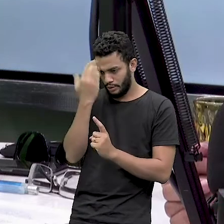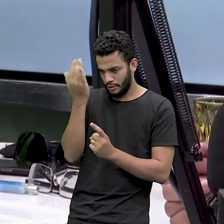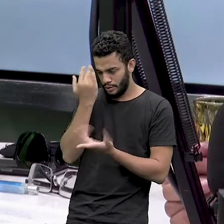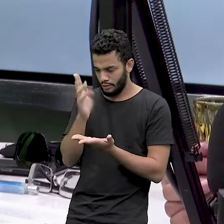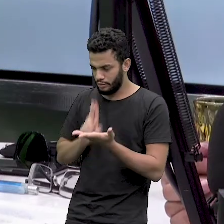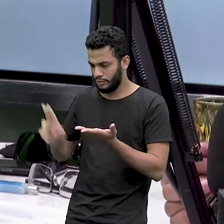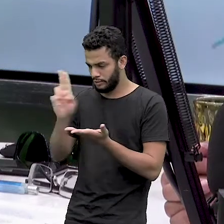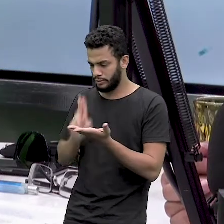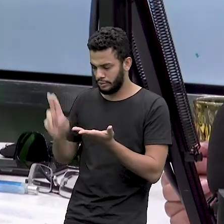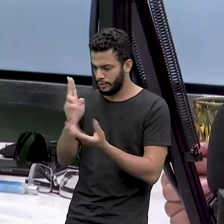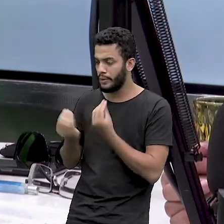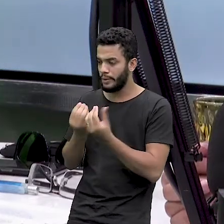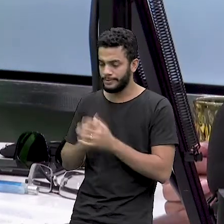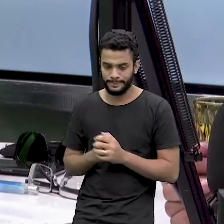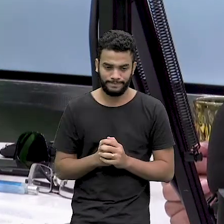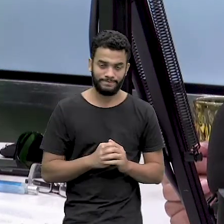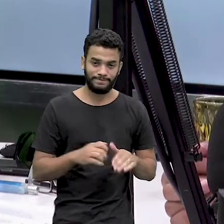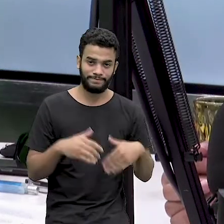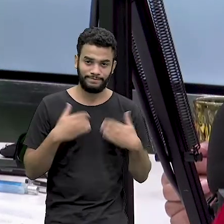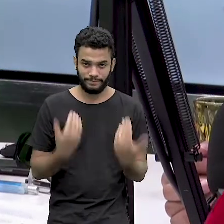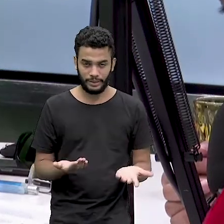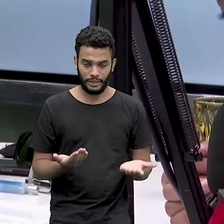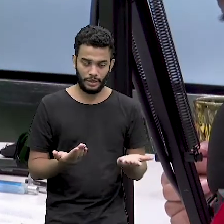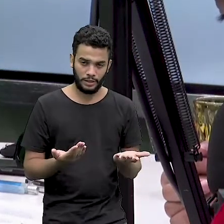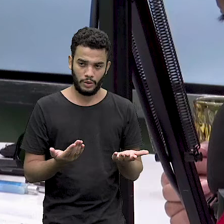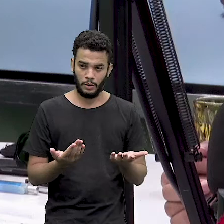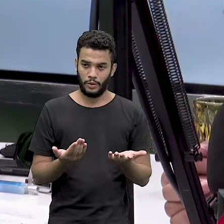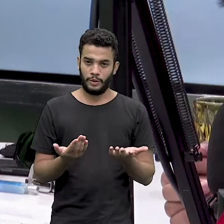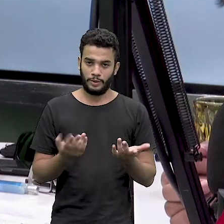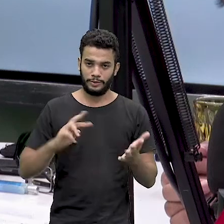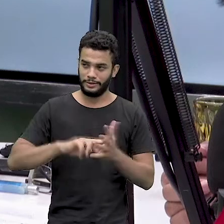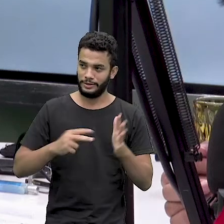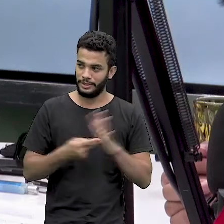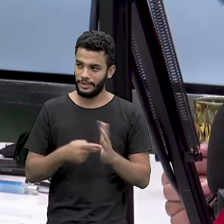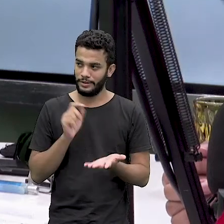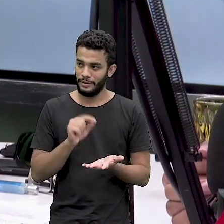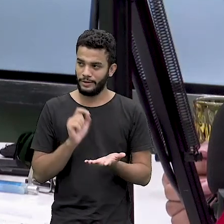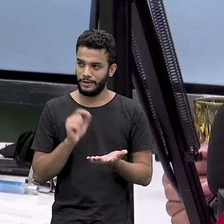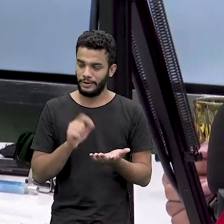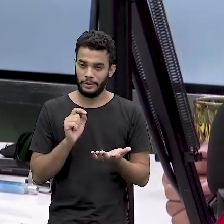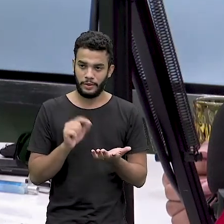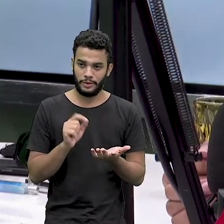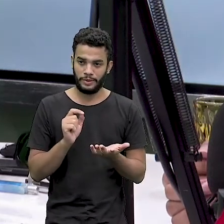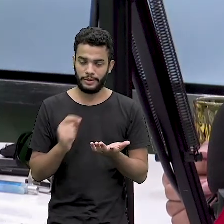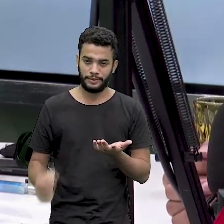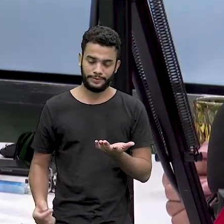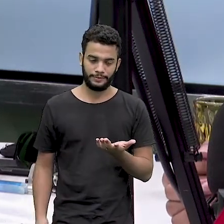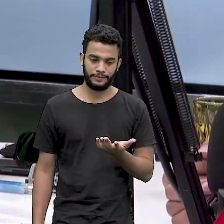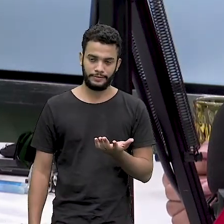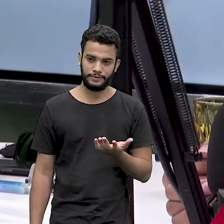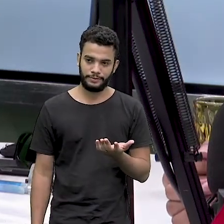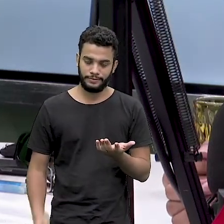uma capacidade mais crítica, né? Nós temos que ter uma educação que não precisa ser contra, mas